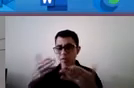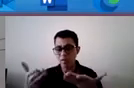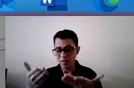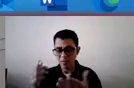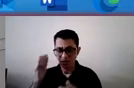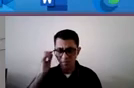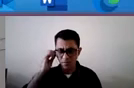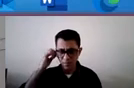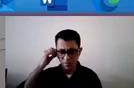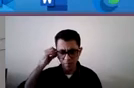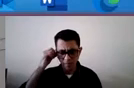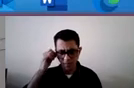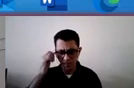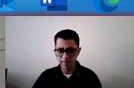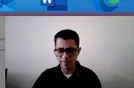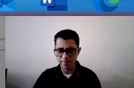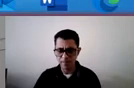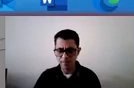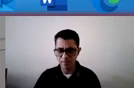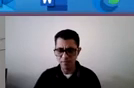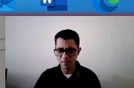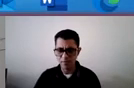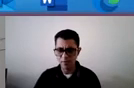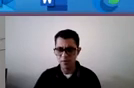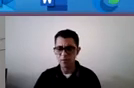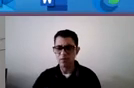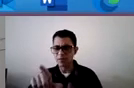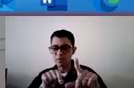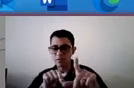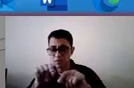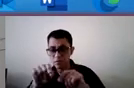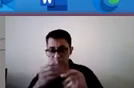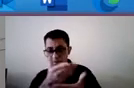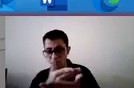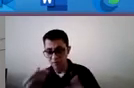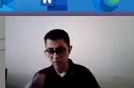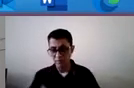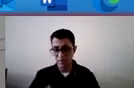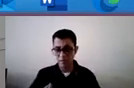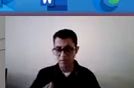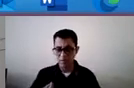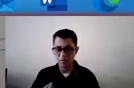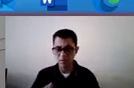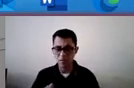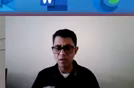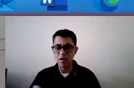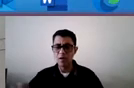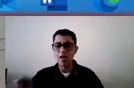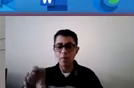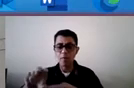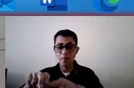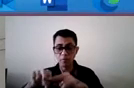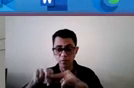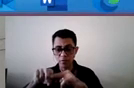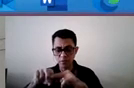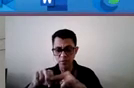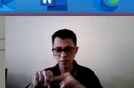que determinam o tipo de escolha que nós fazemos na vida. É por isso, então,